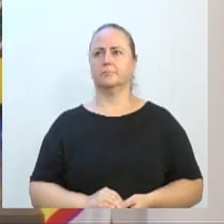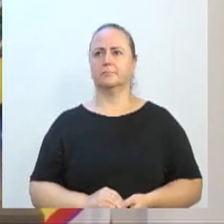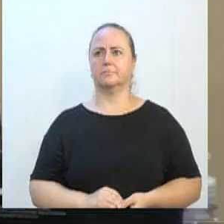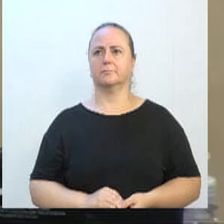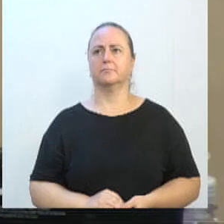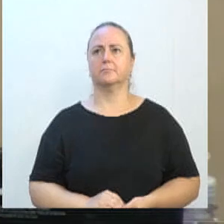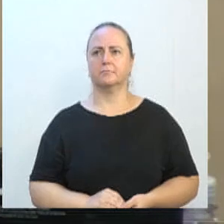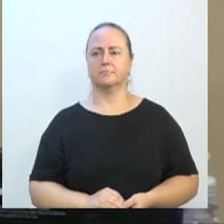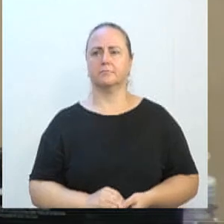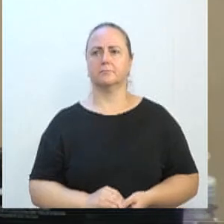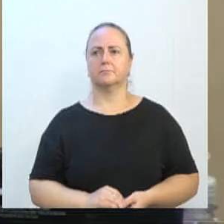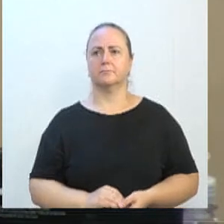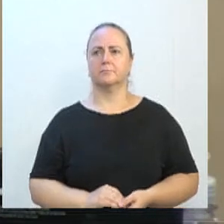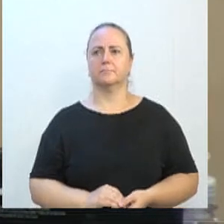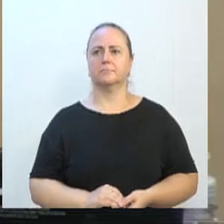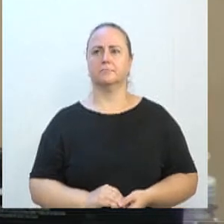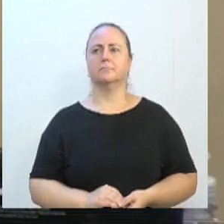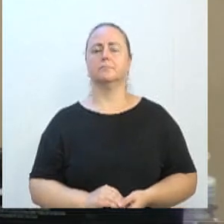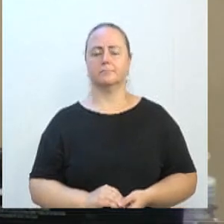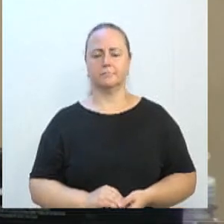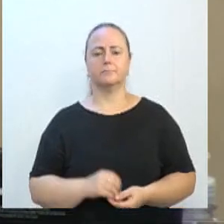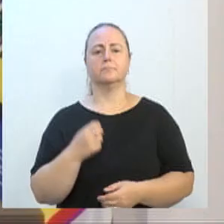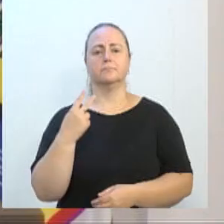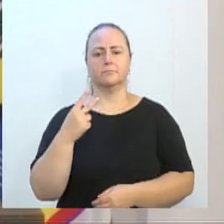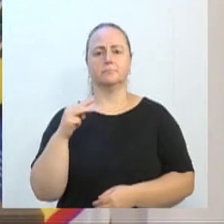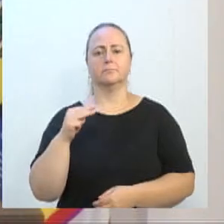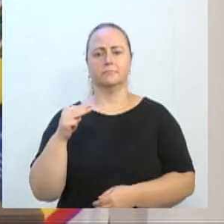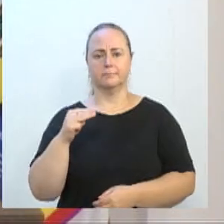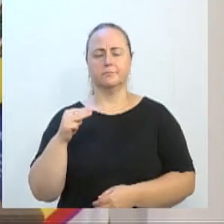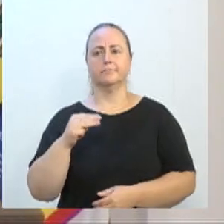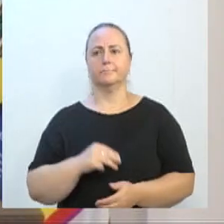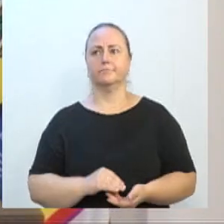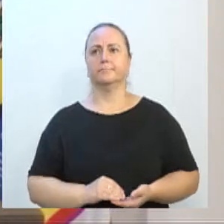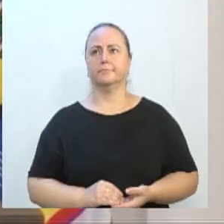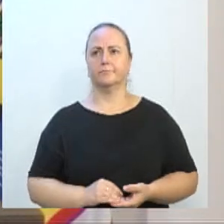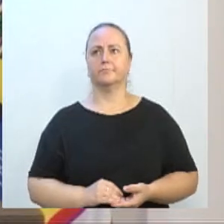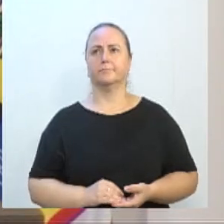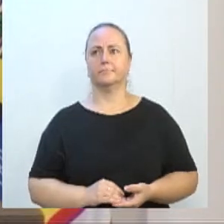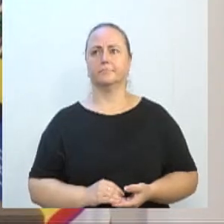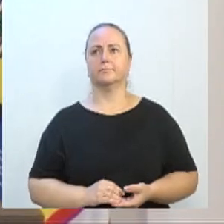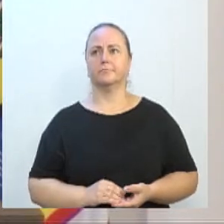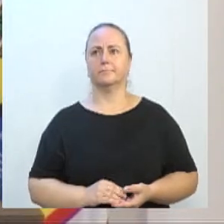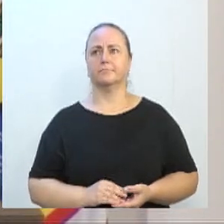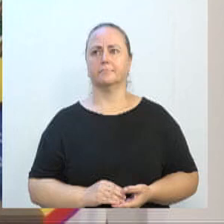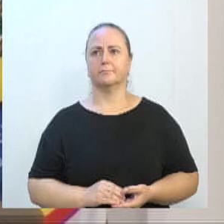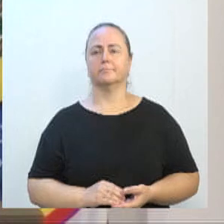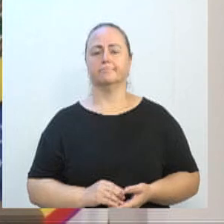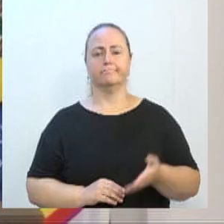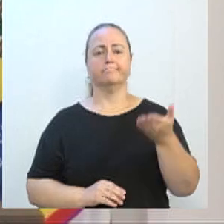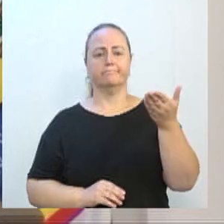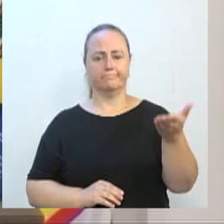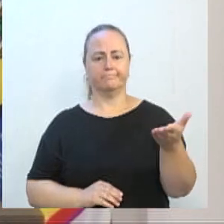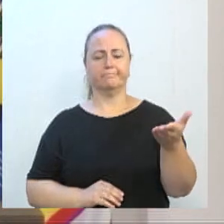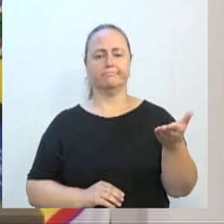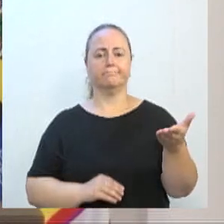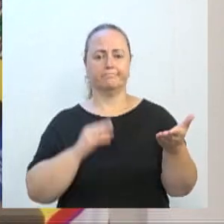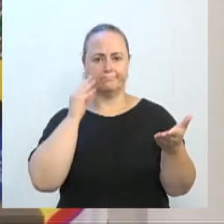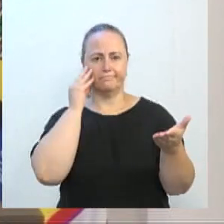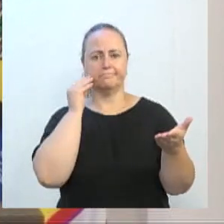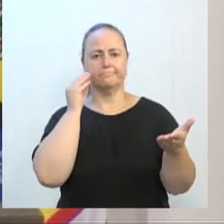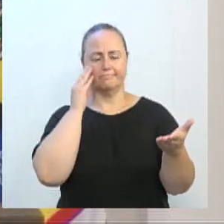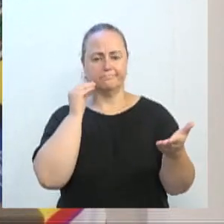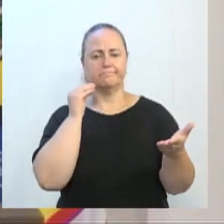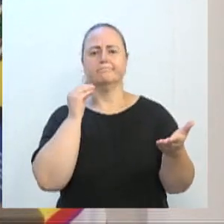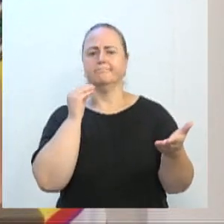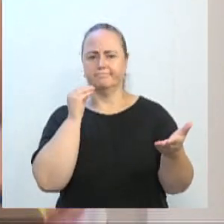dos apartes. Mais 2 minutos, a Vossa Excelência. Obrigado. E eu gostaria de fazer um complemento ainda, vereador professor Gilson. Não